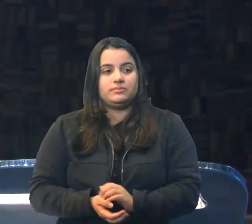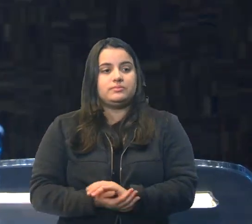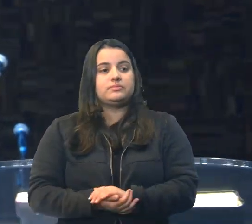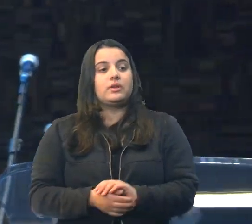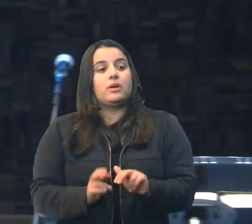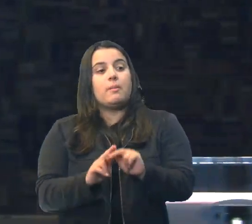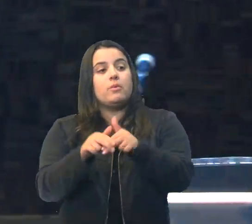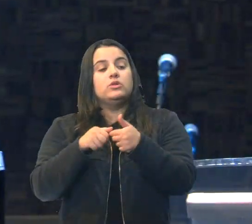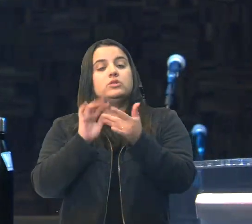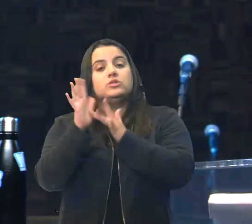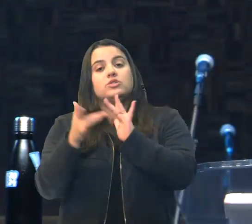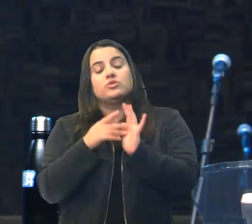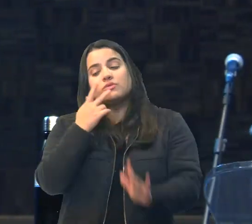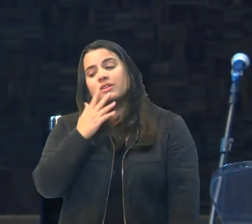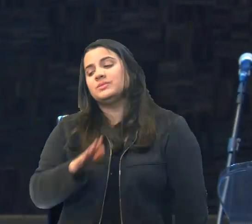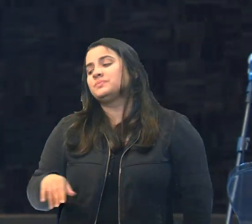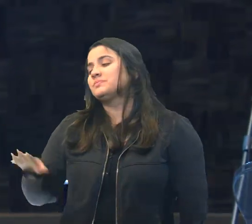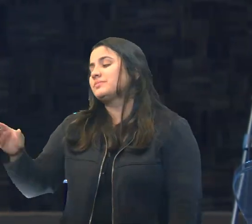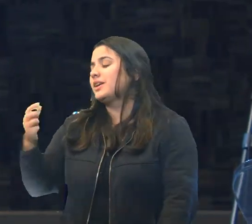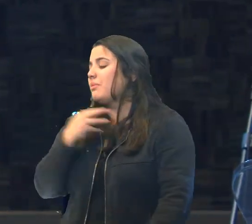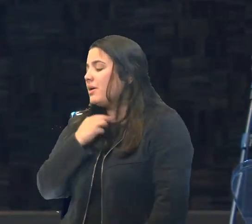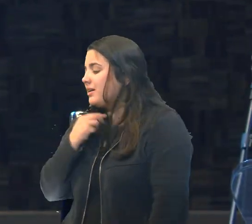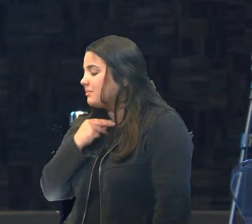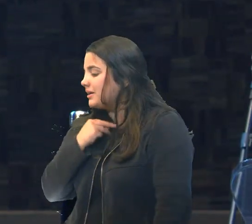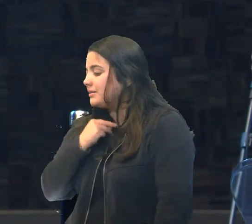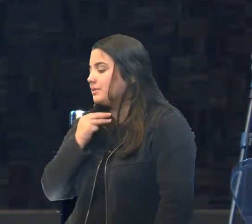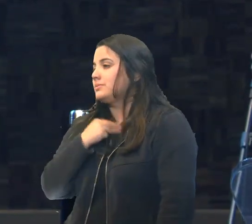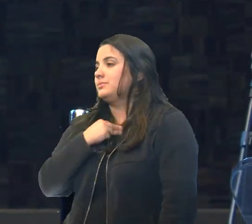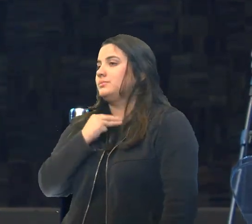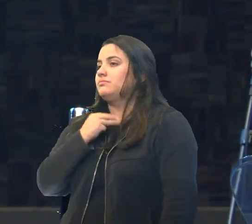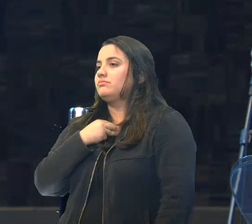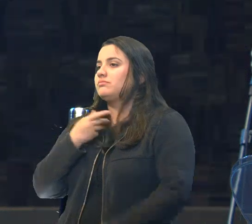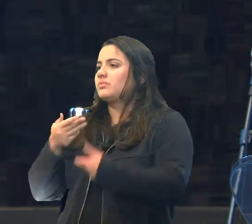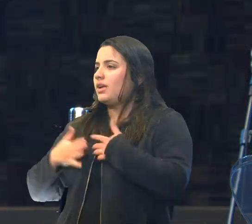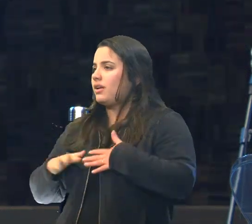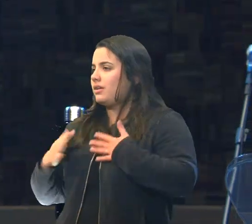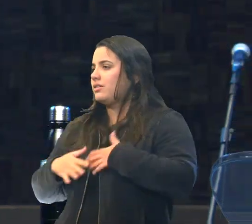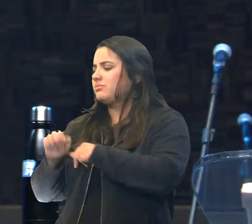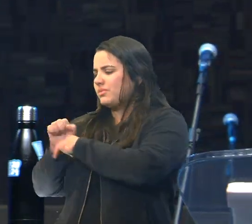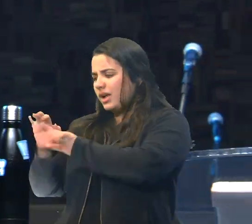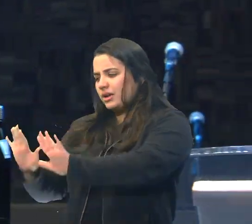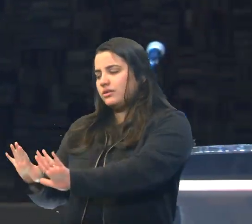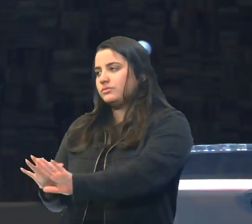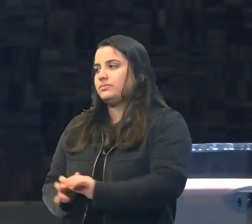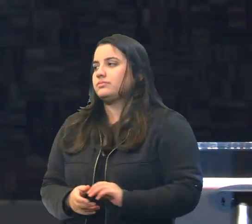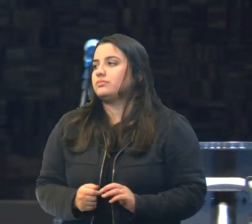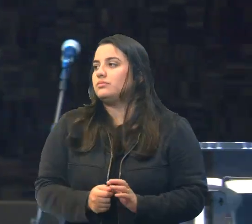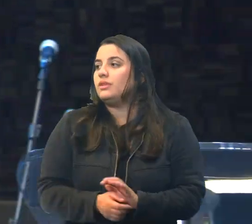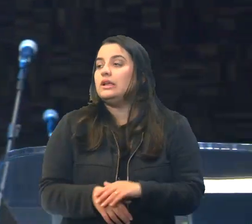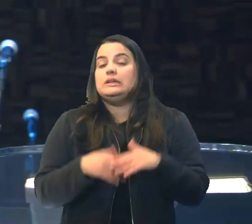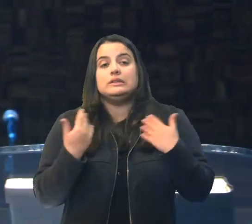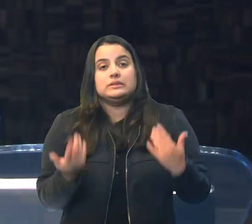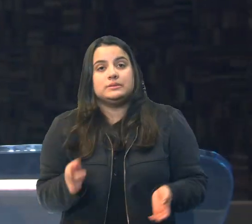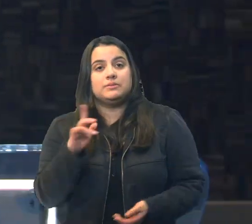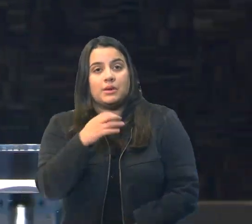isso que Jesus fala, Marta, calma, para aí. E é interessante que eu